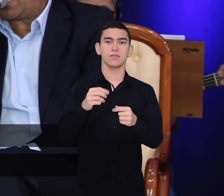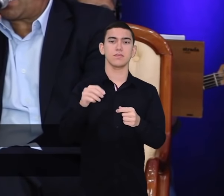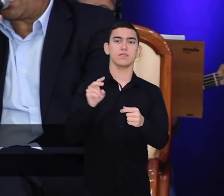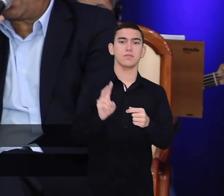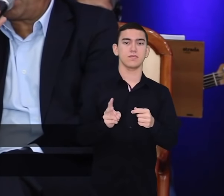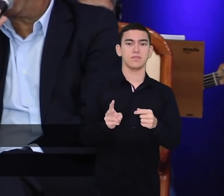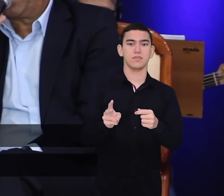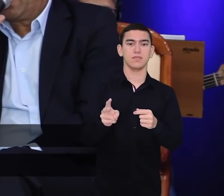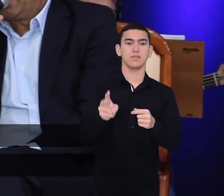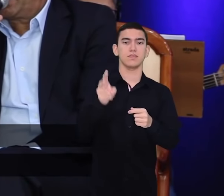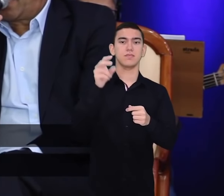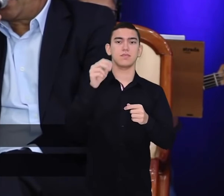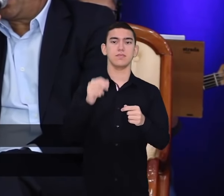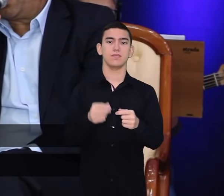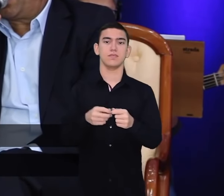meditar.